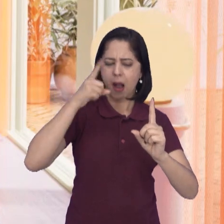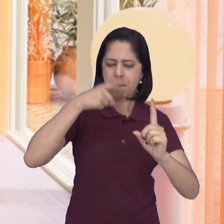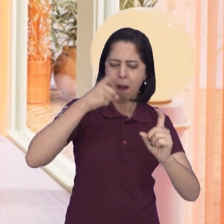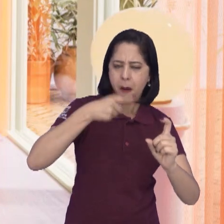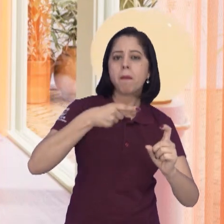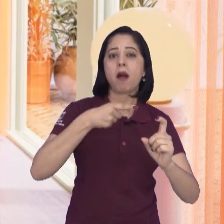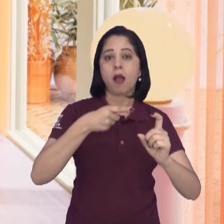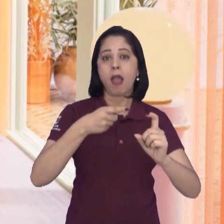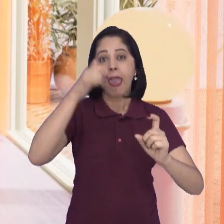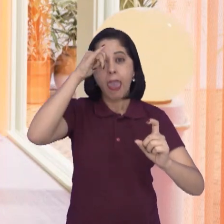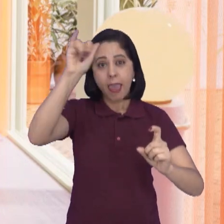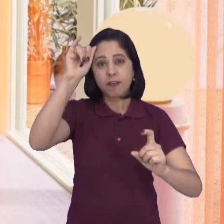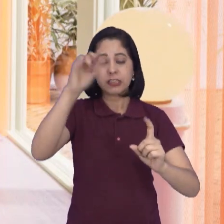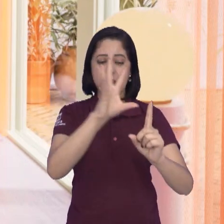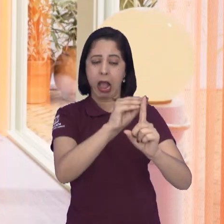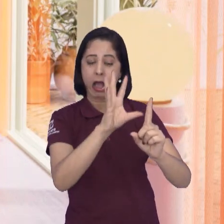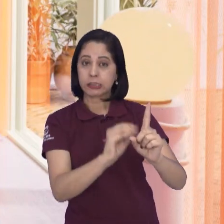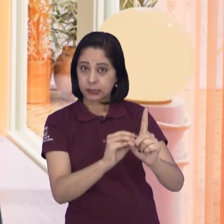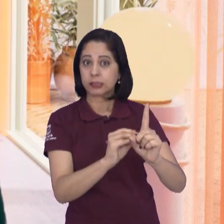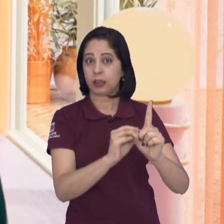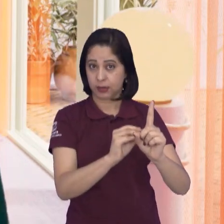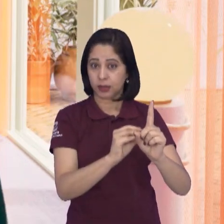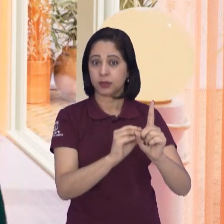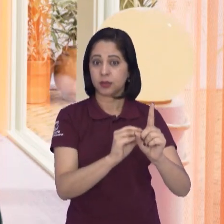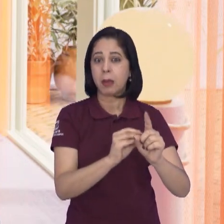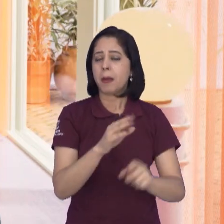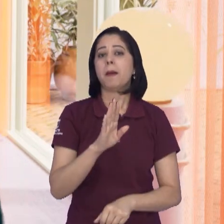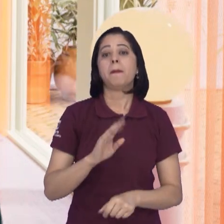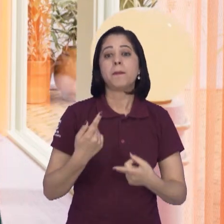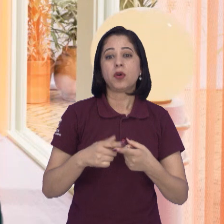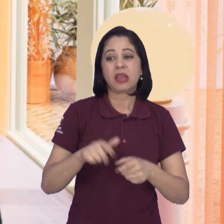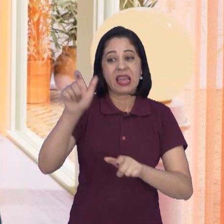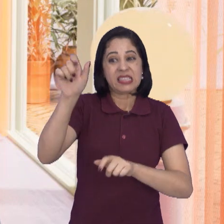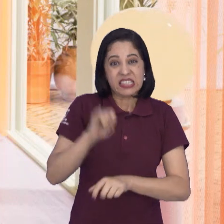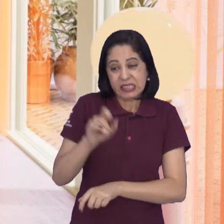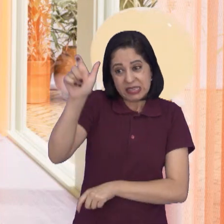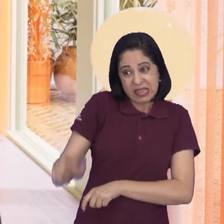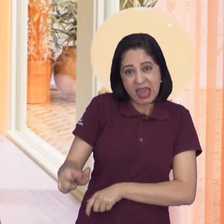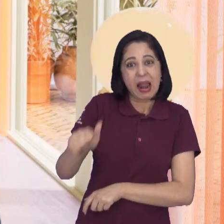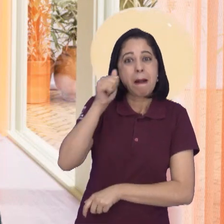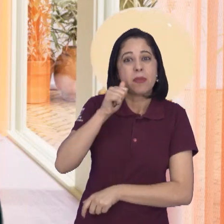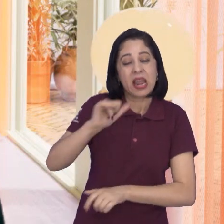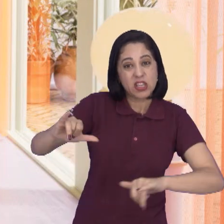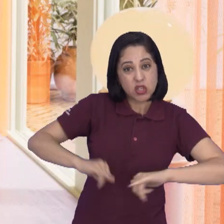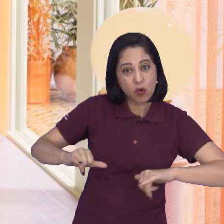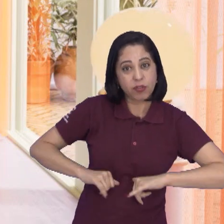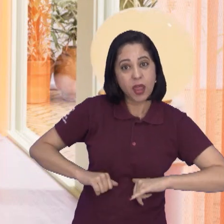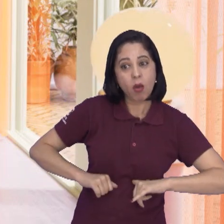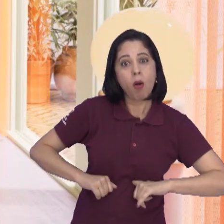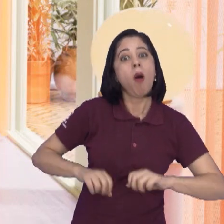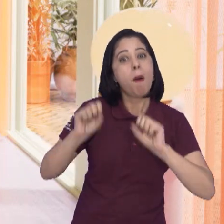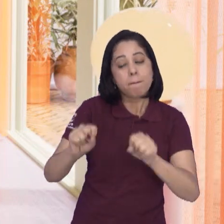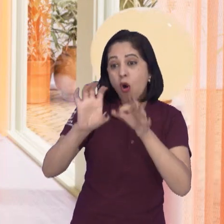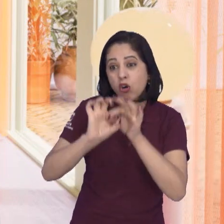que, principalmente, aqueles profissionais, falando aqui da mulher, né, que tenha sofrido isso, possa se sentir